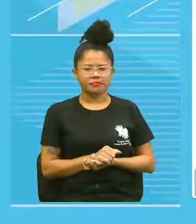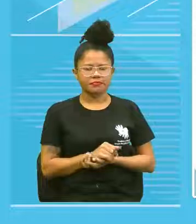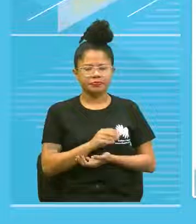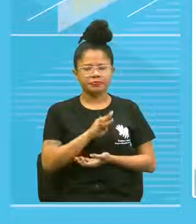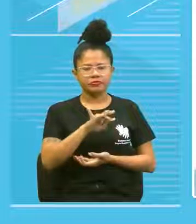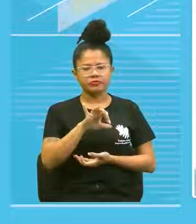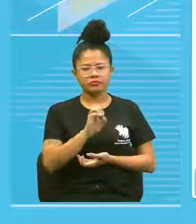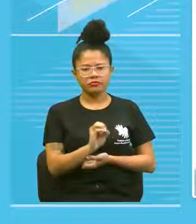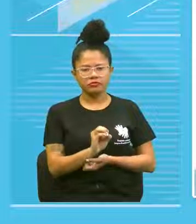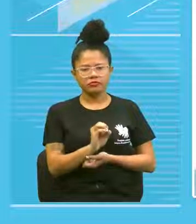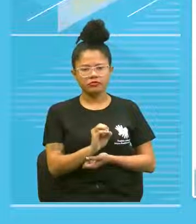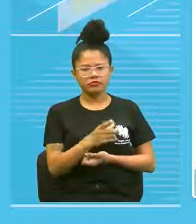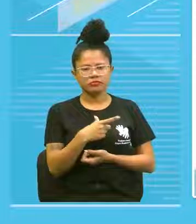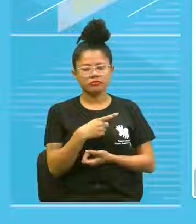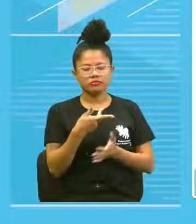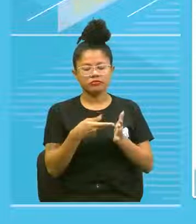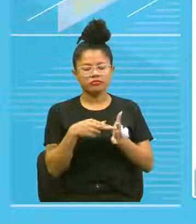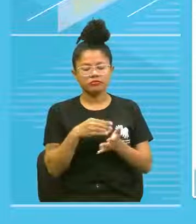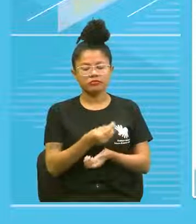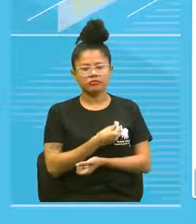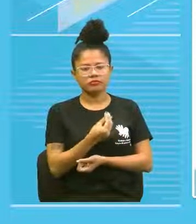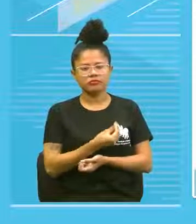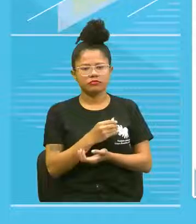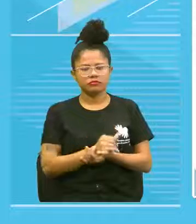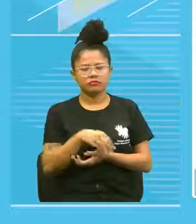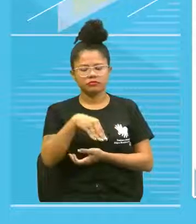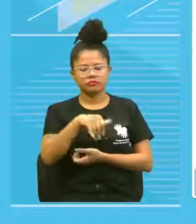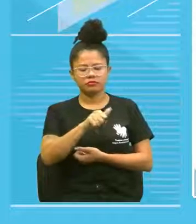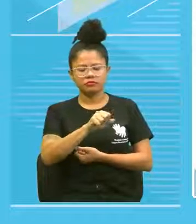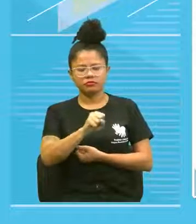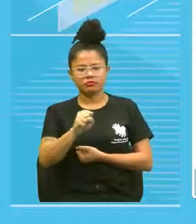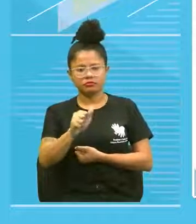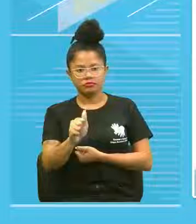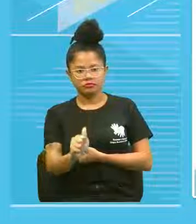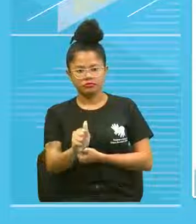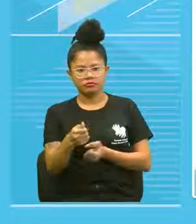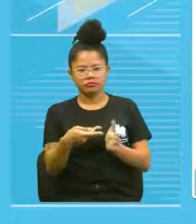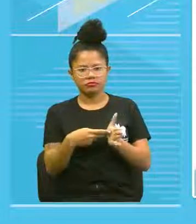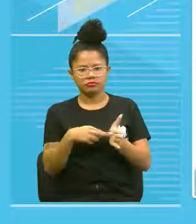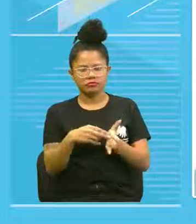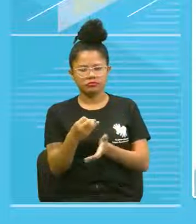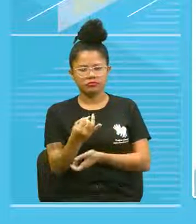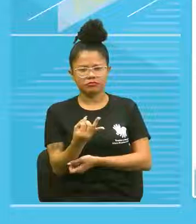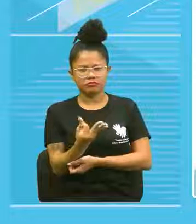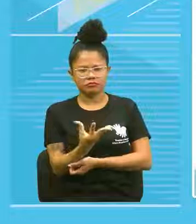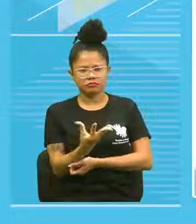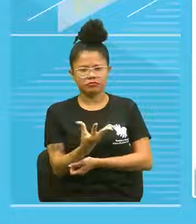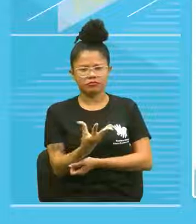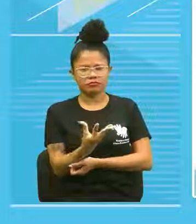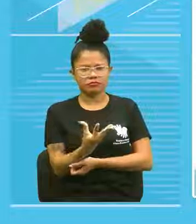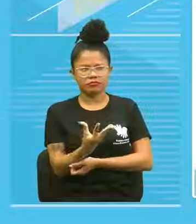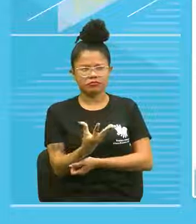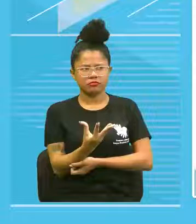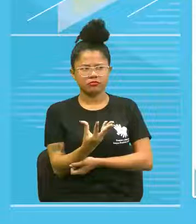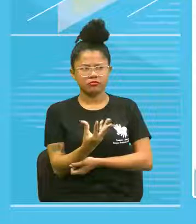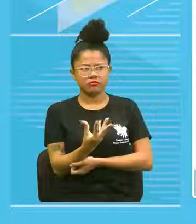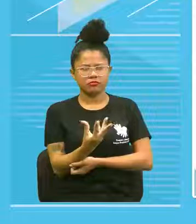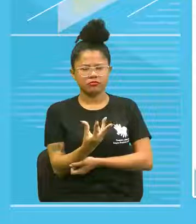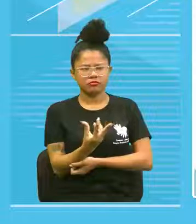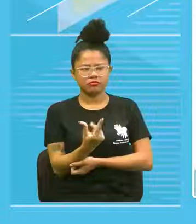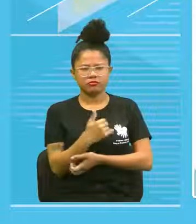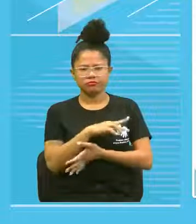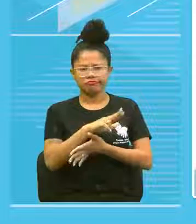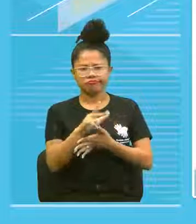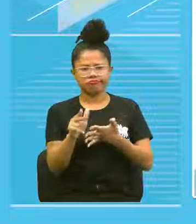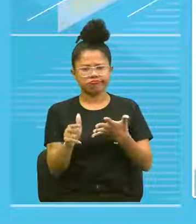Bill lógico bem de vida o massa vende quantidade de